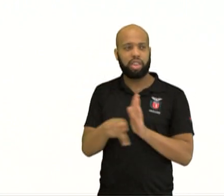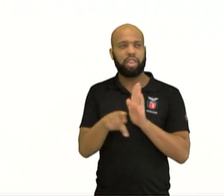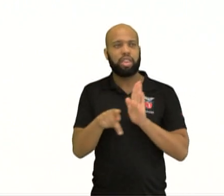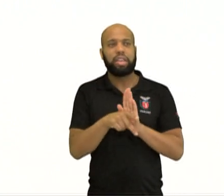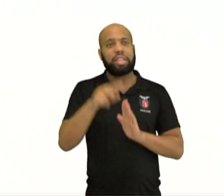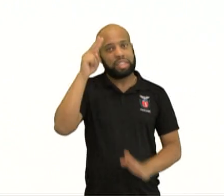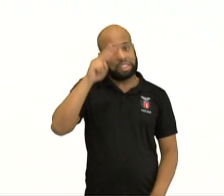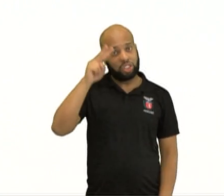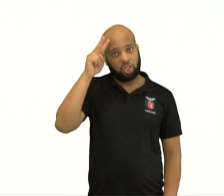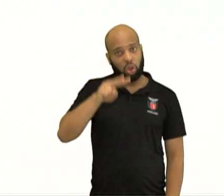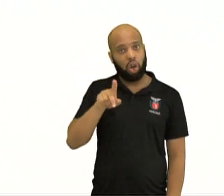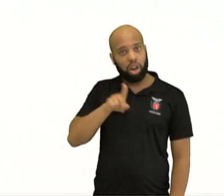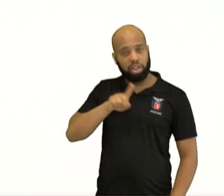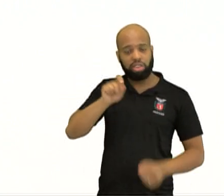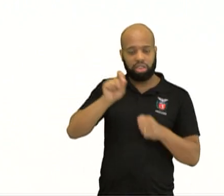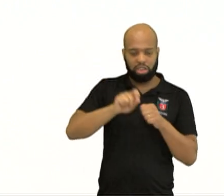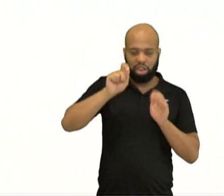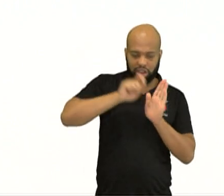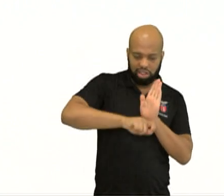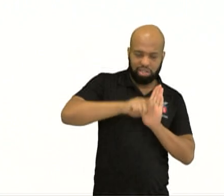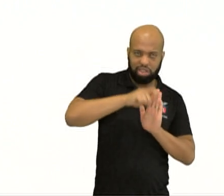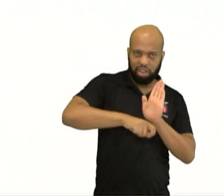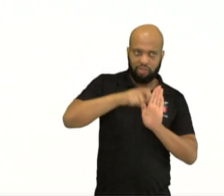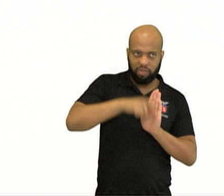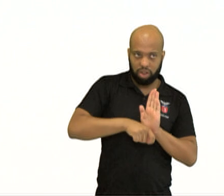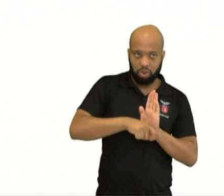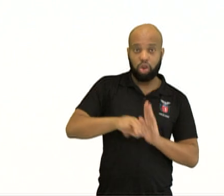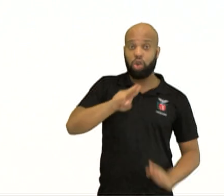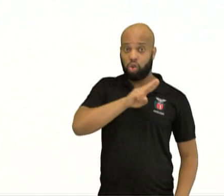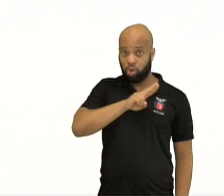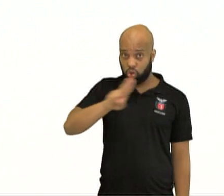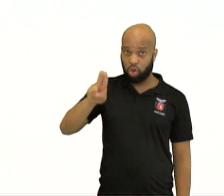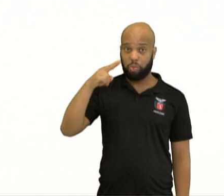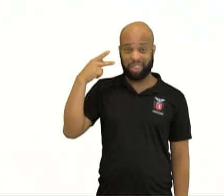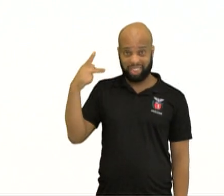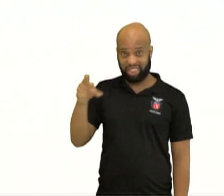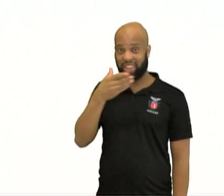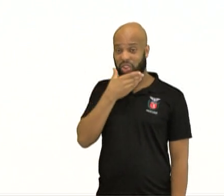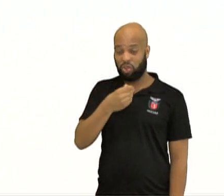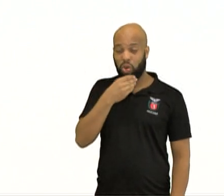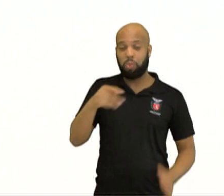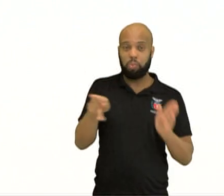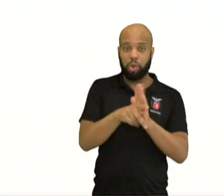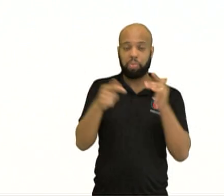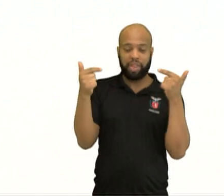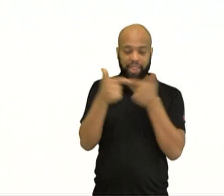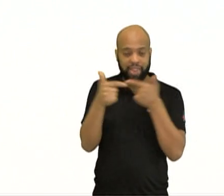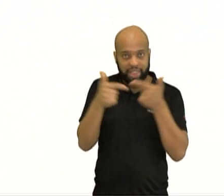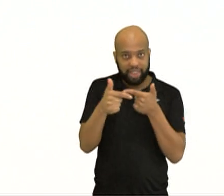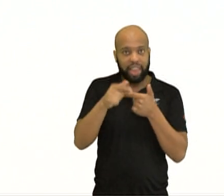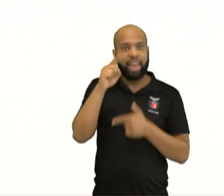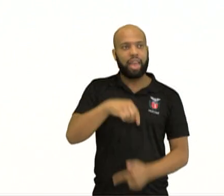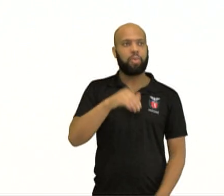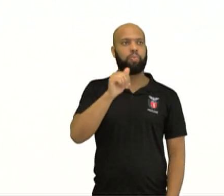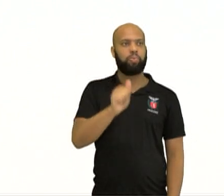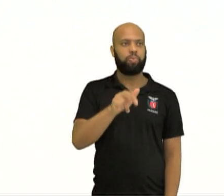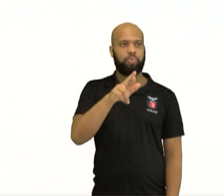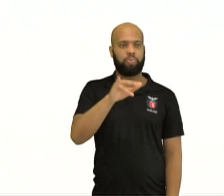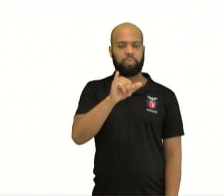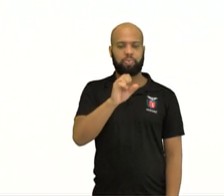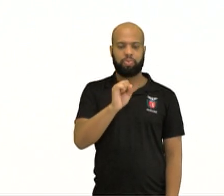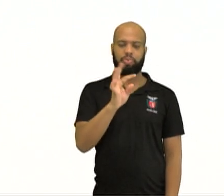Lisístrata. Nossa, professora, cada nome, né, difícil de pronunciar e de lembrar, não é mesmo?